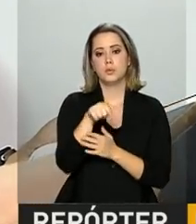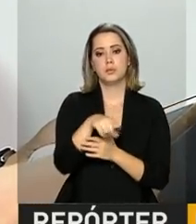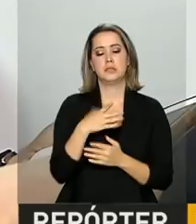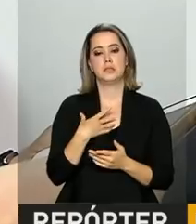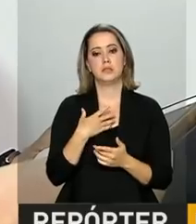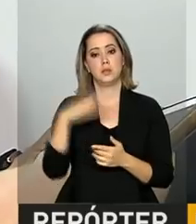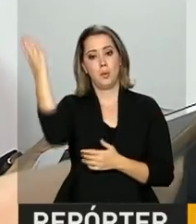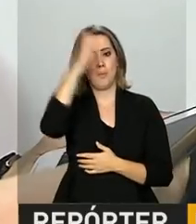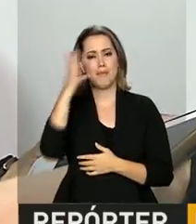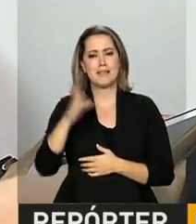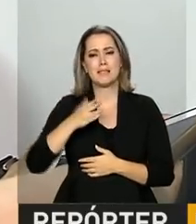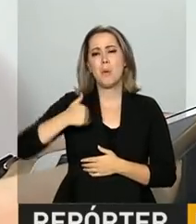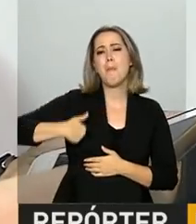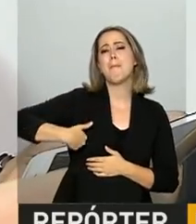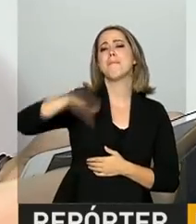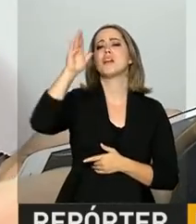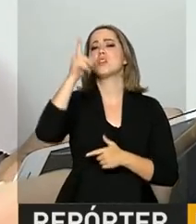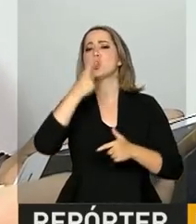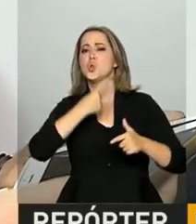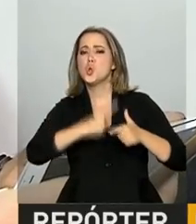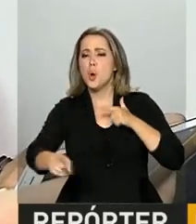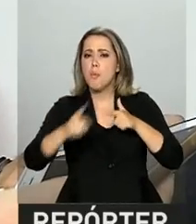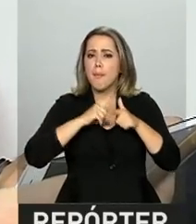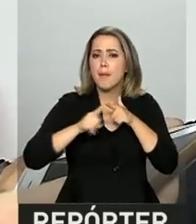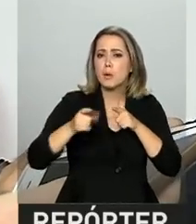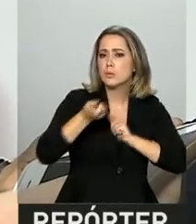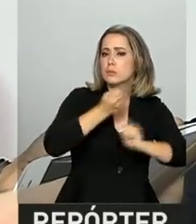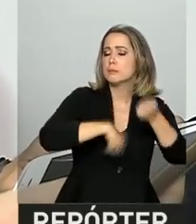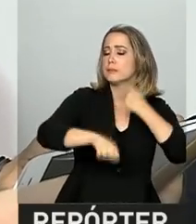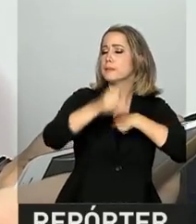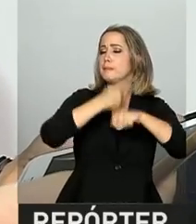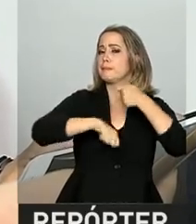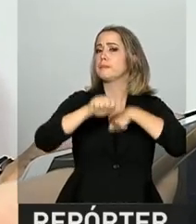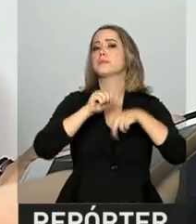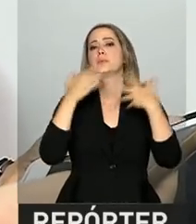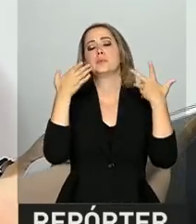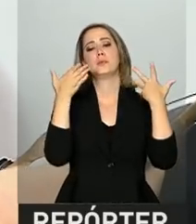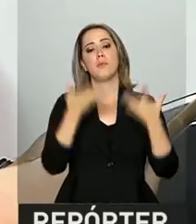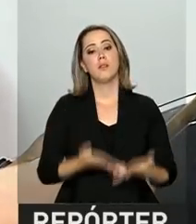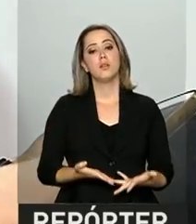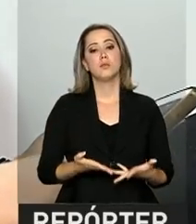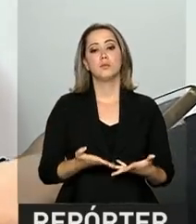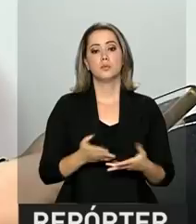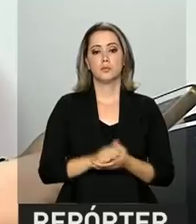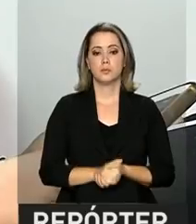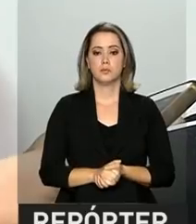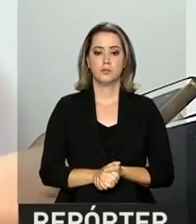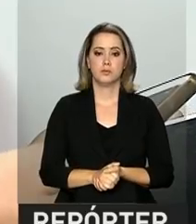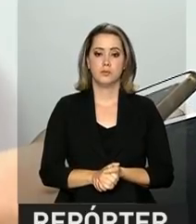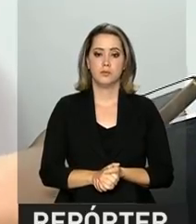maior recessão da sua história, né? E